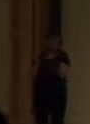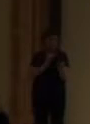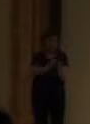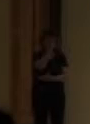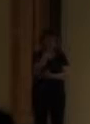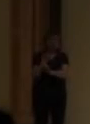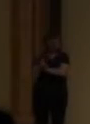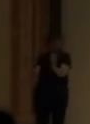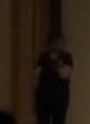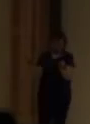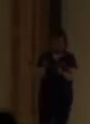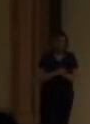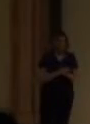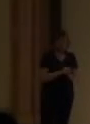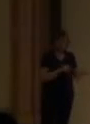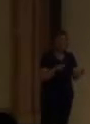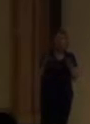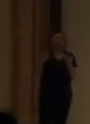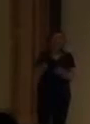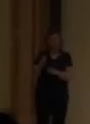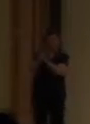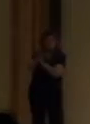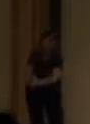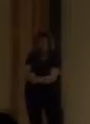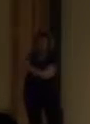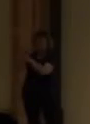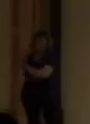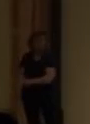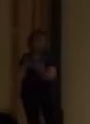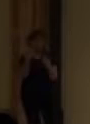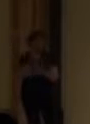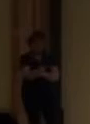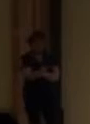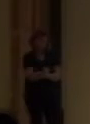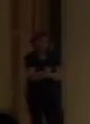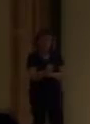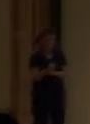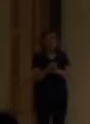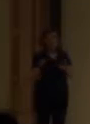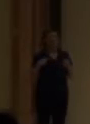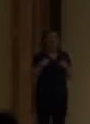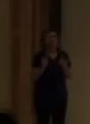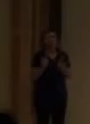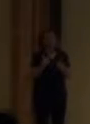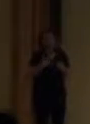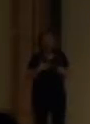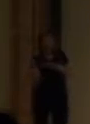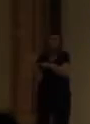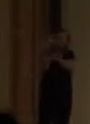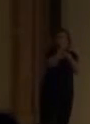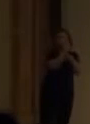um e à incapacidade de se revelar como cidadão. Podemos seguir?